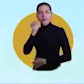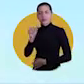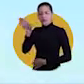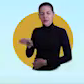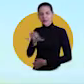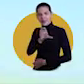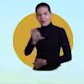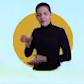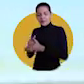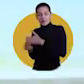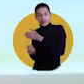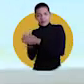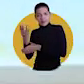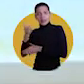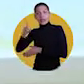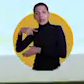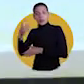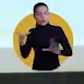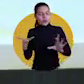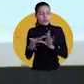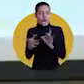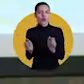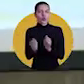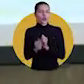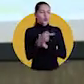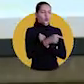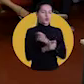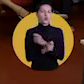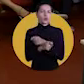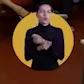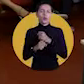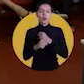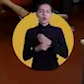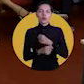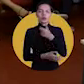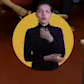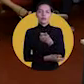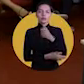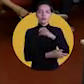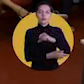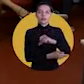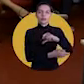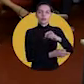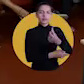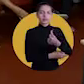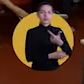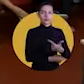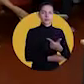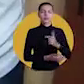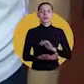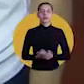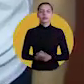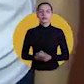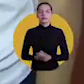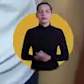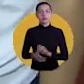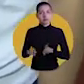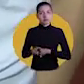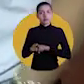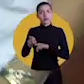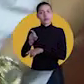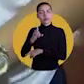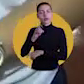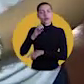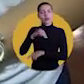sendo incorporado posteriormente à PUC em meados de 1962, com incentivo do então arcebispo